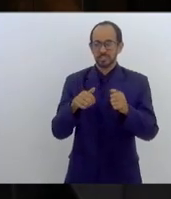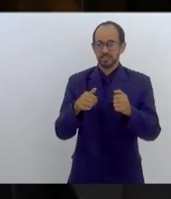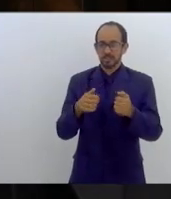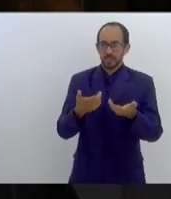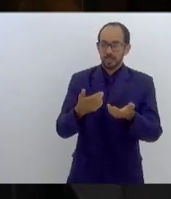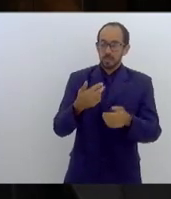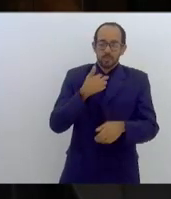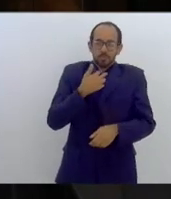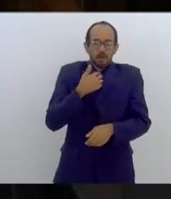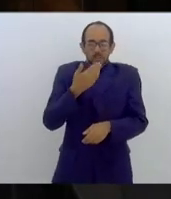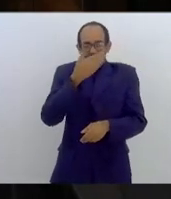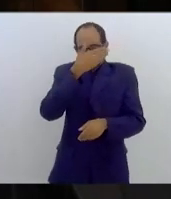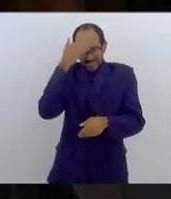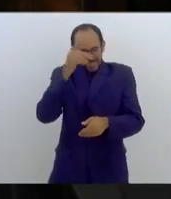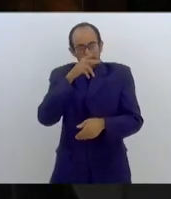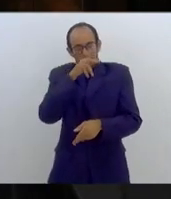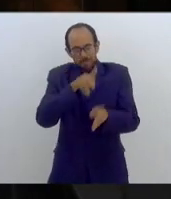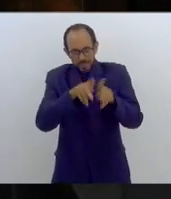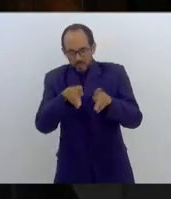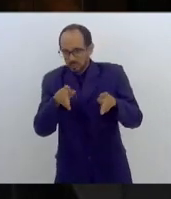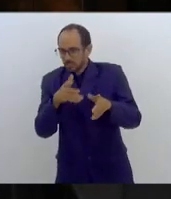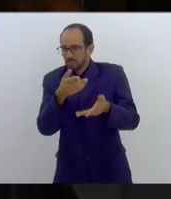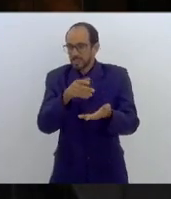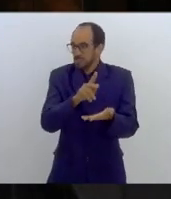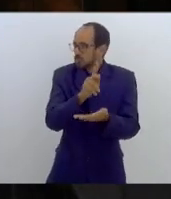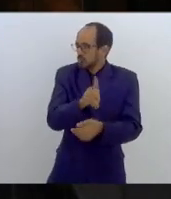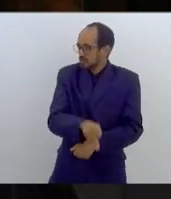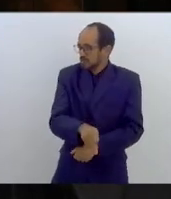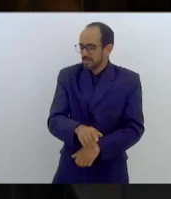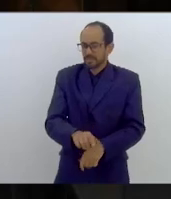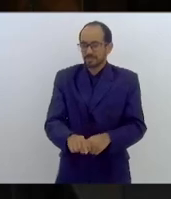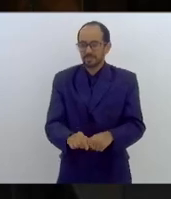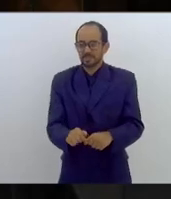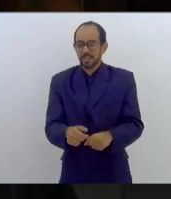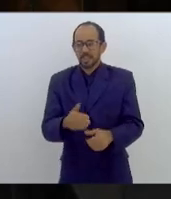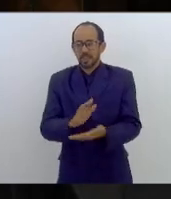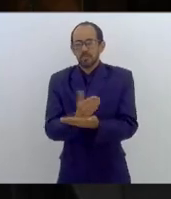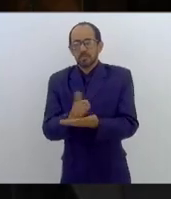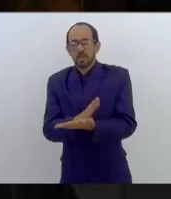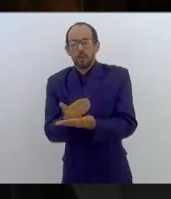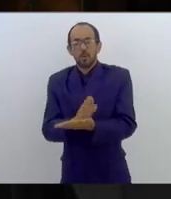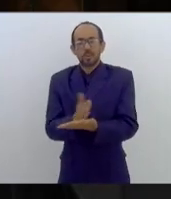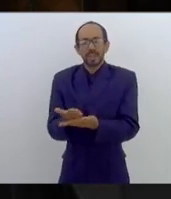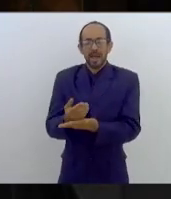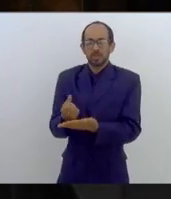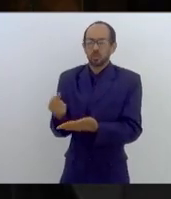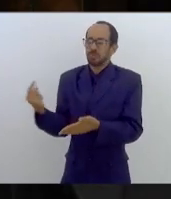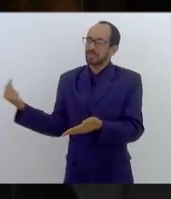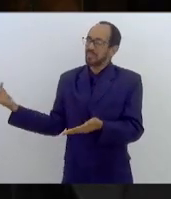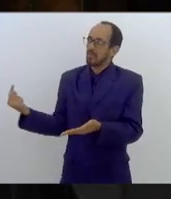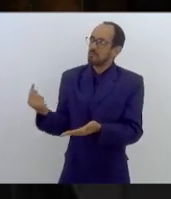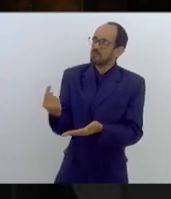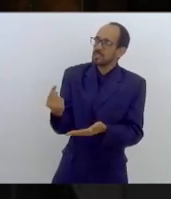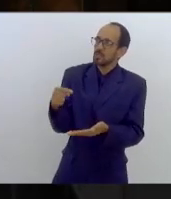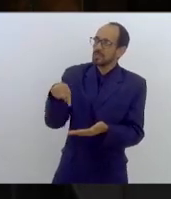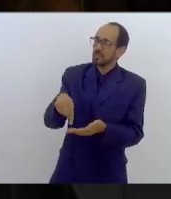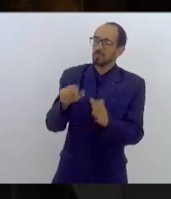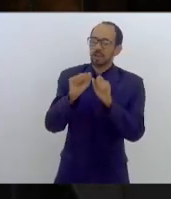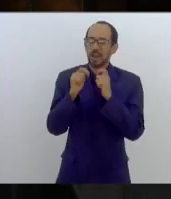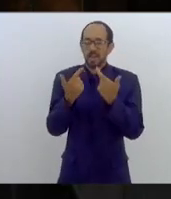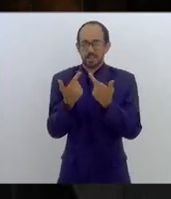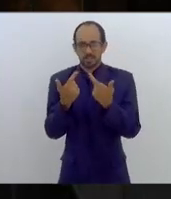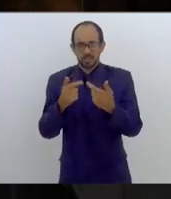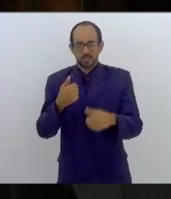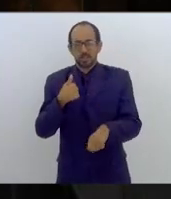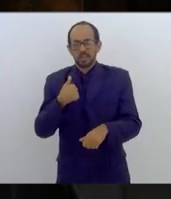Isso vinha me incomodando durante toda a vinda para cá. Nós temos aqui, eu